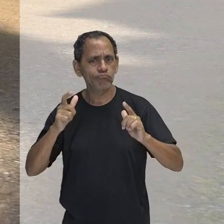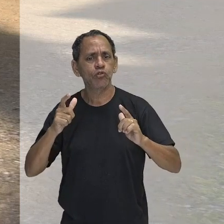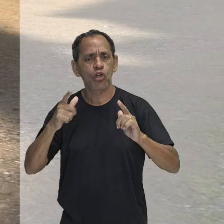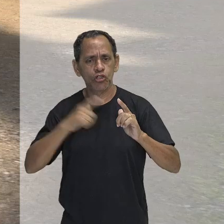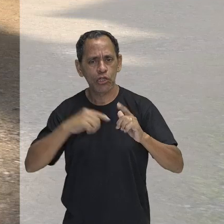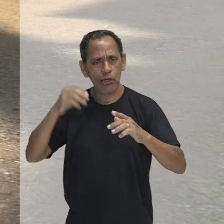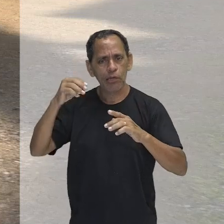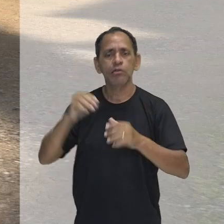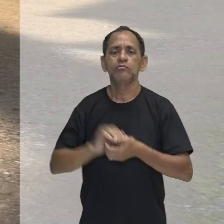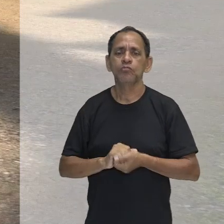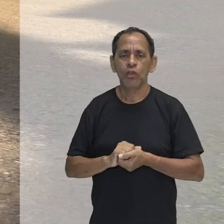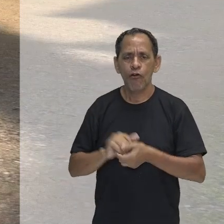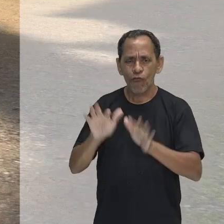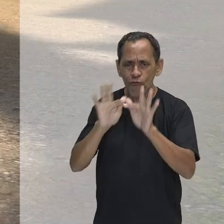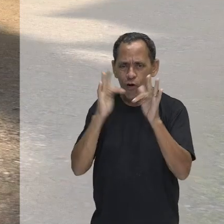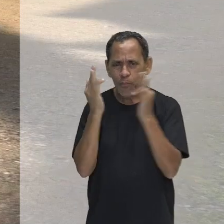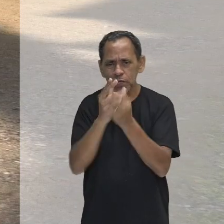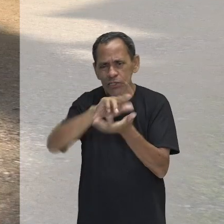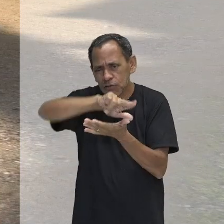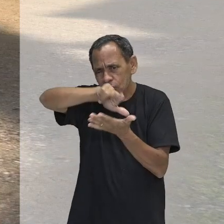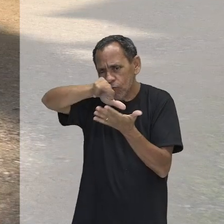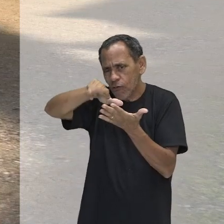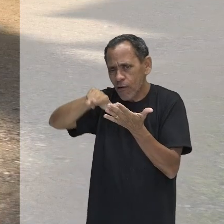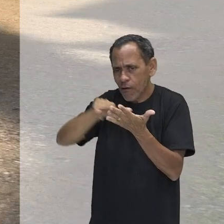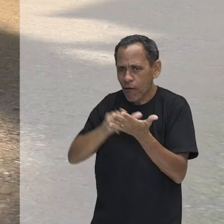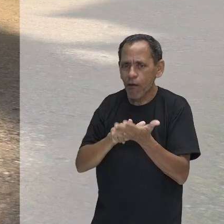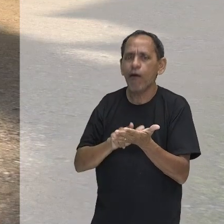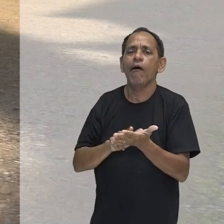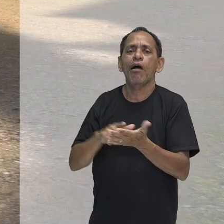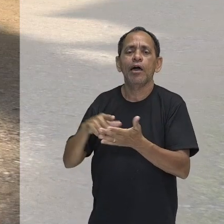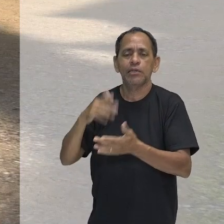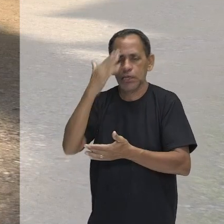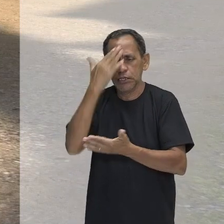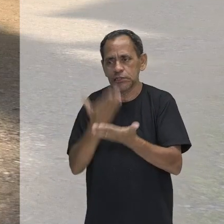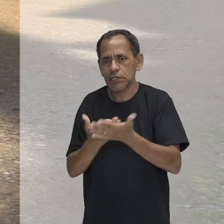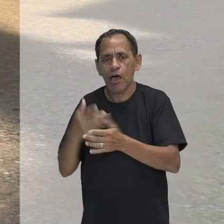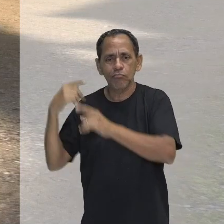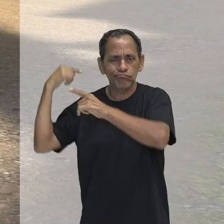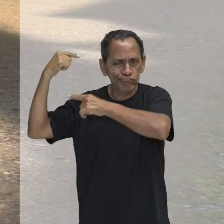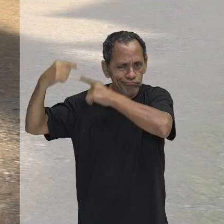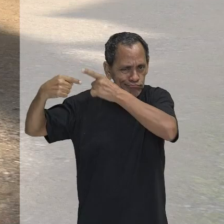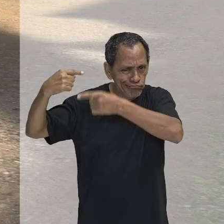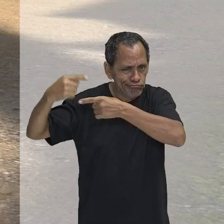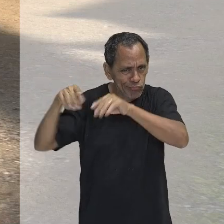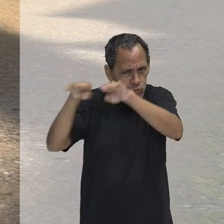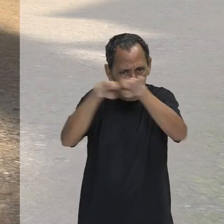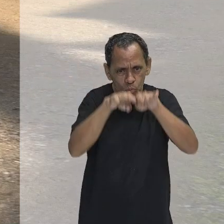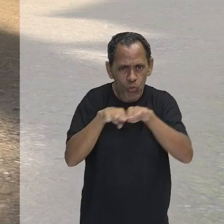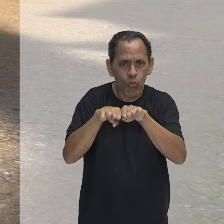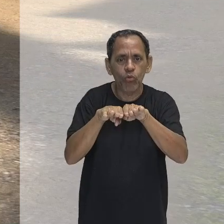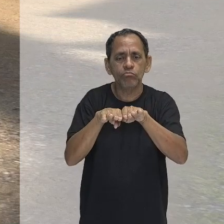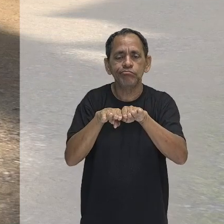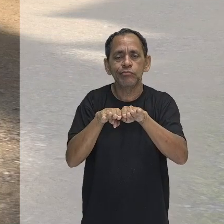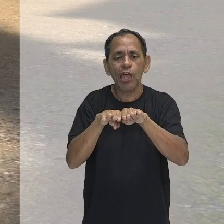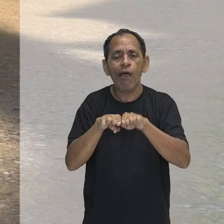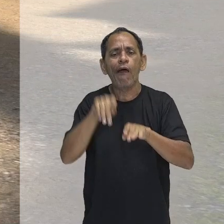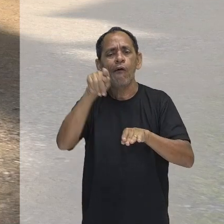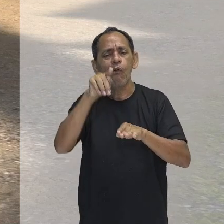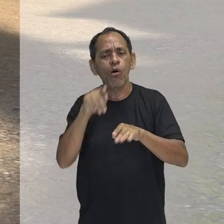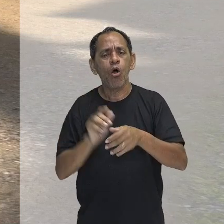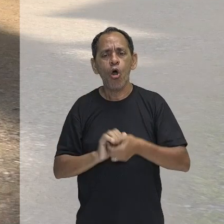famílias que acreditavam ter um antepassado em comum. O oico, tá, gente? É o embrião. Os